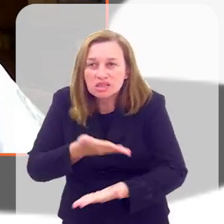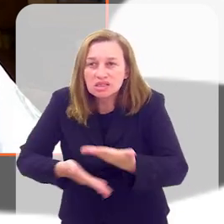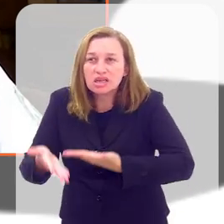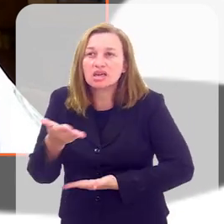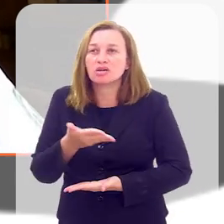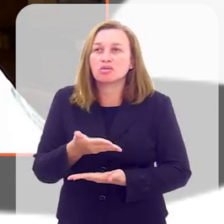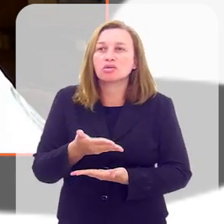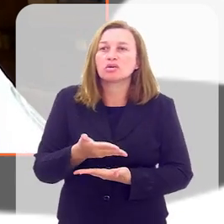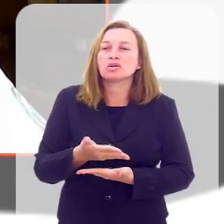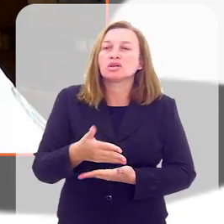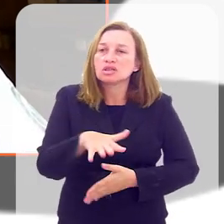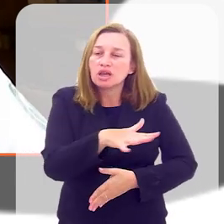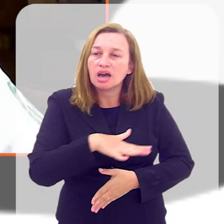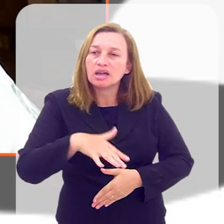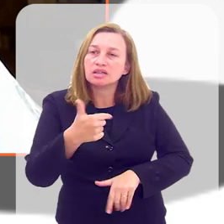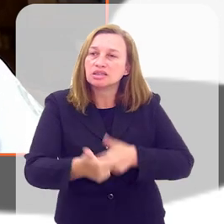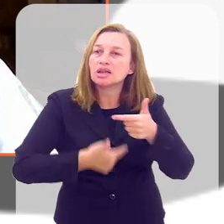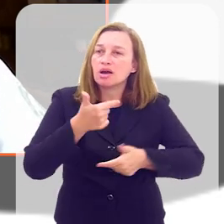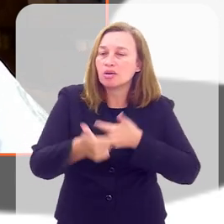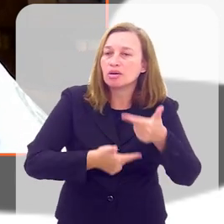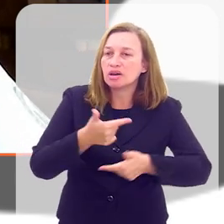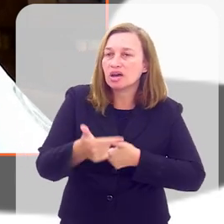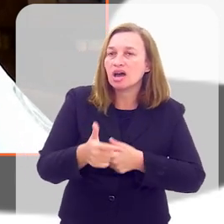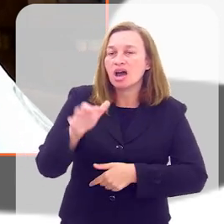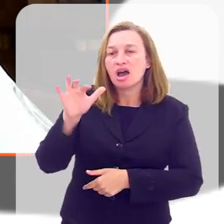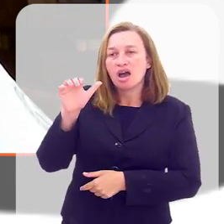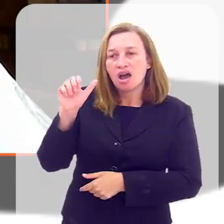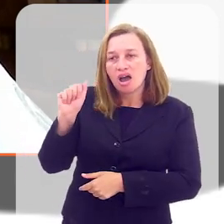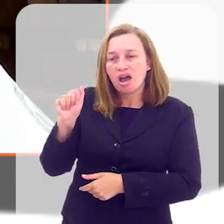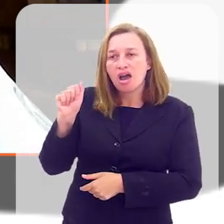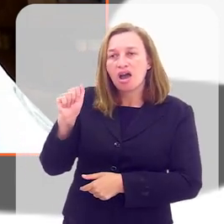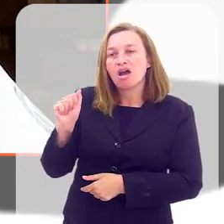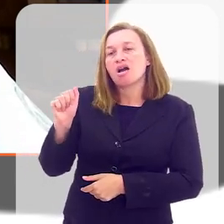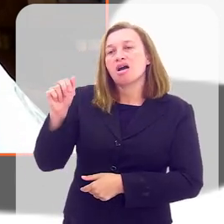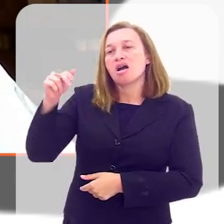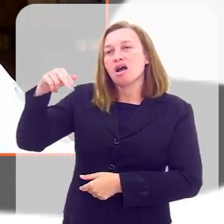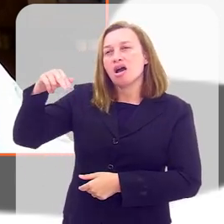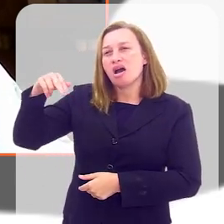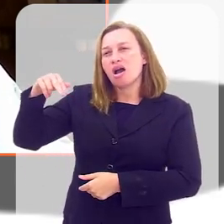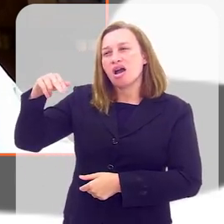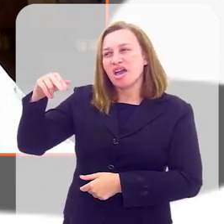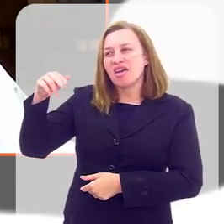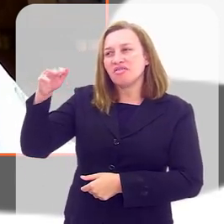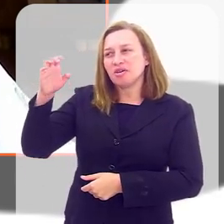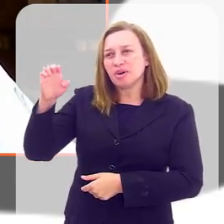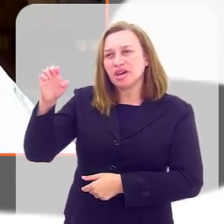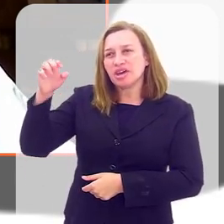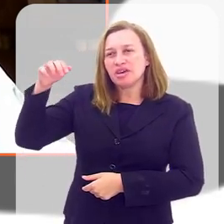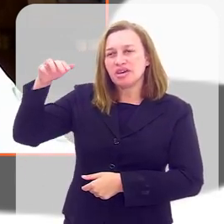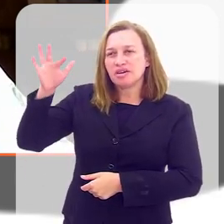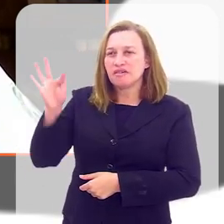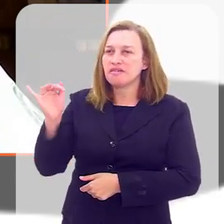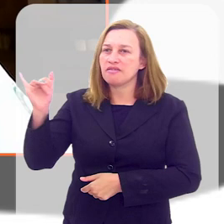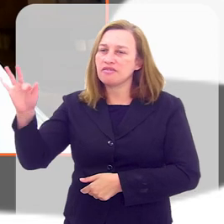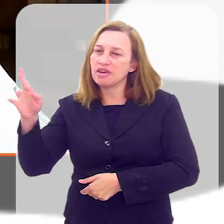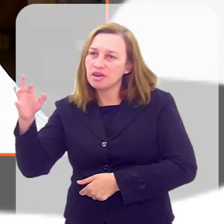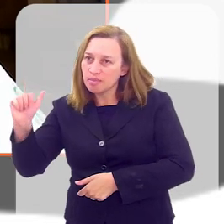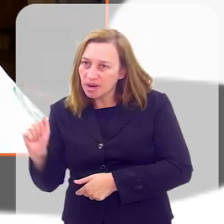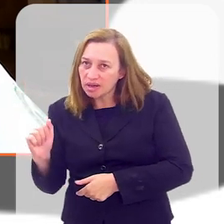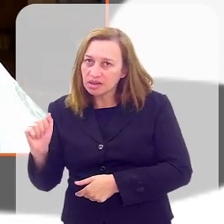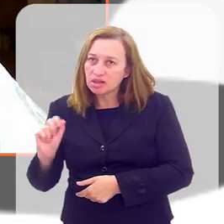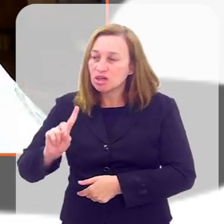nossos parceiros que são parceiros de grandes players de mercado com uma sangoban a em fibra que nós fornece Chapa cimentícias